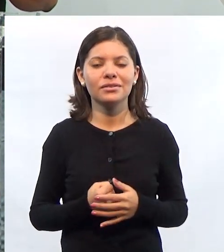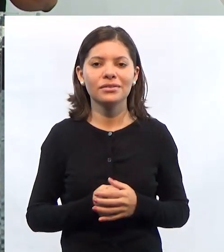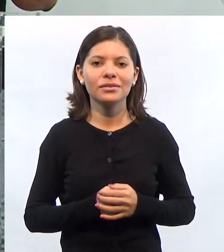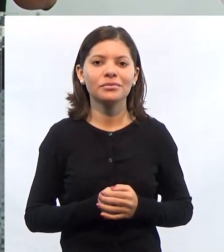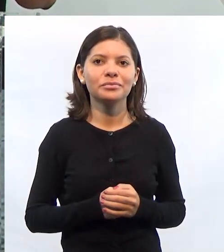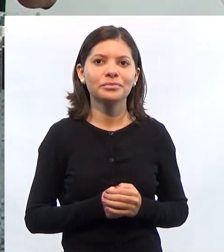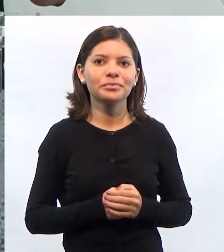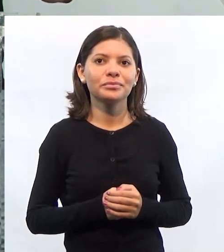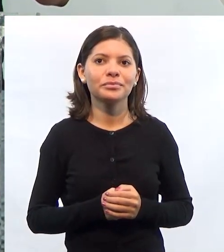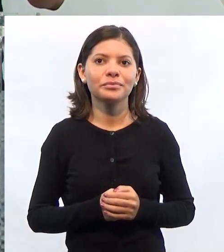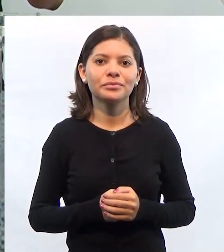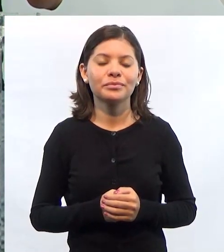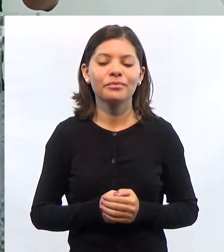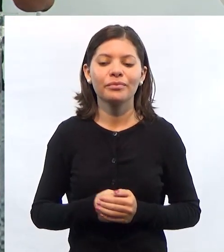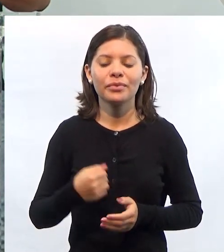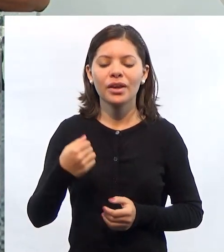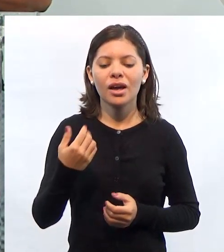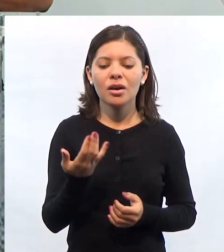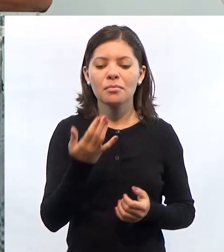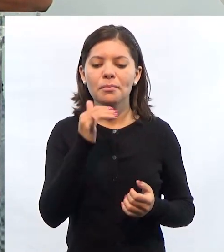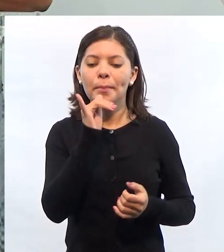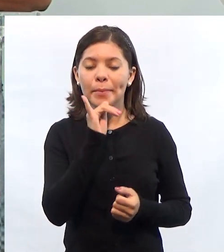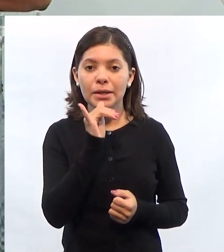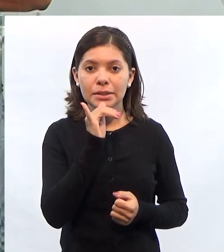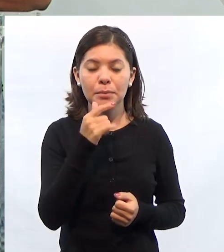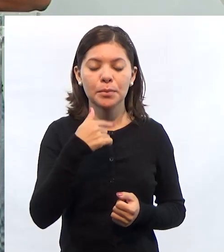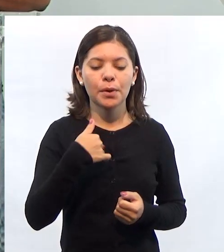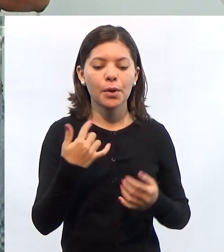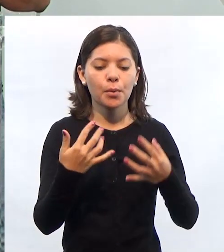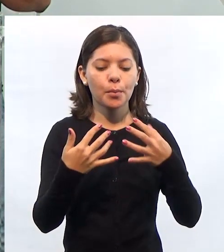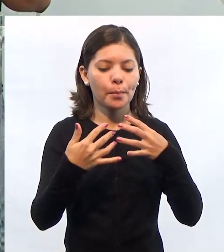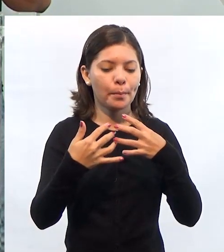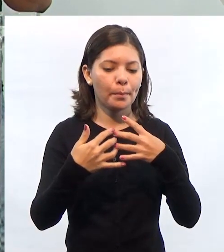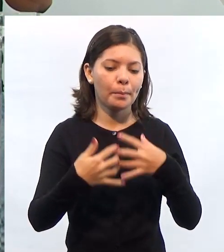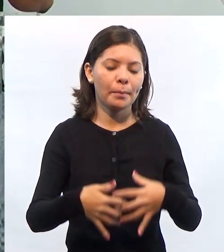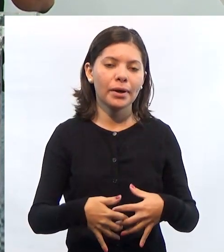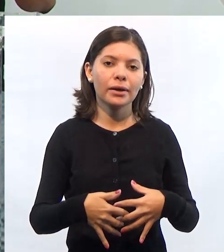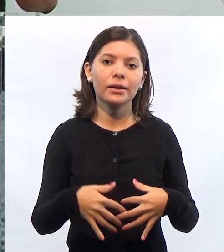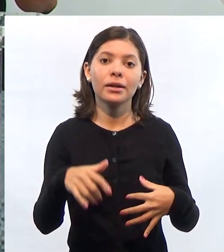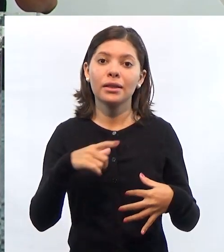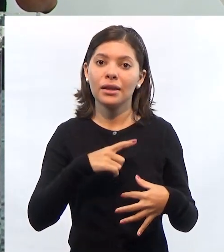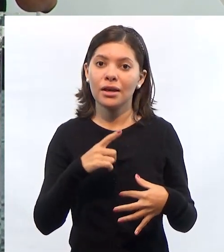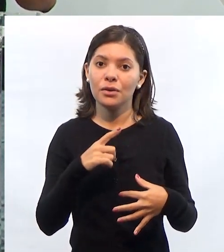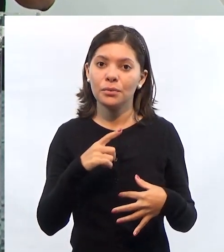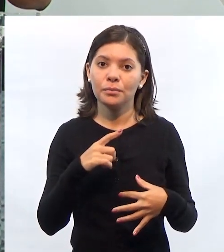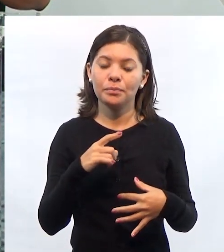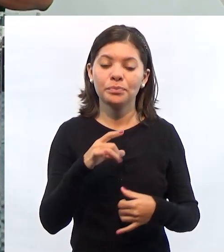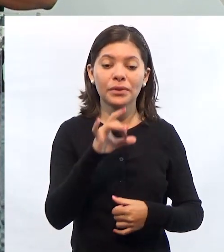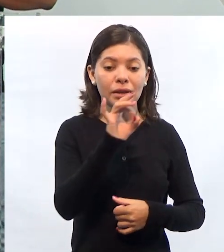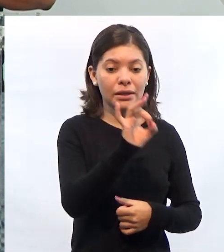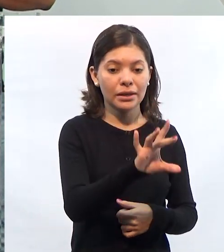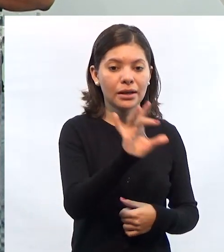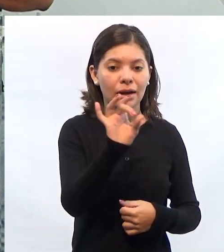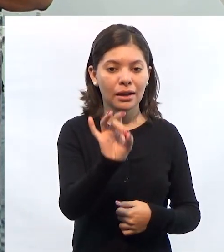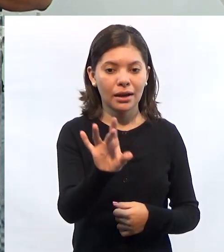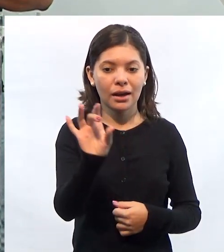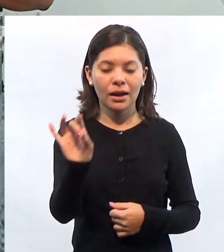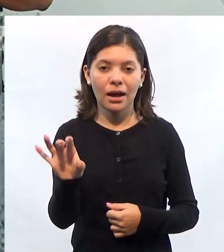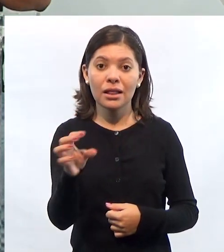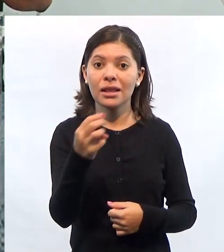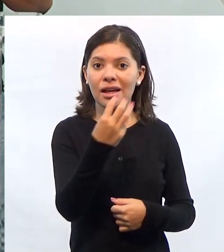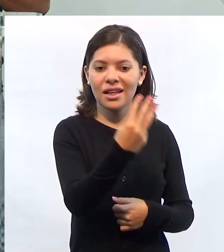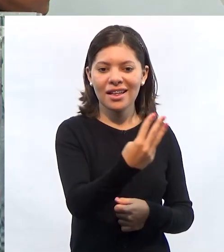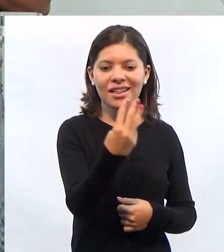isso é olha eu tenho uma máquina e a cada três dias